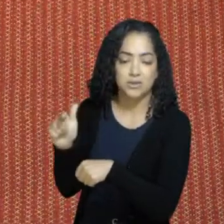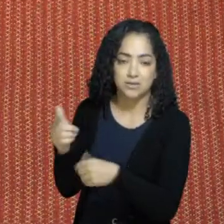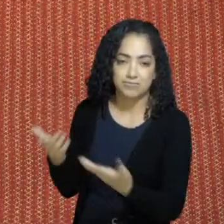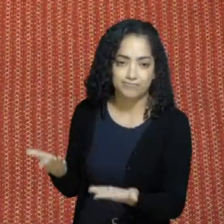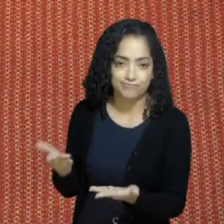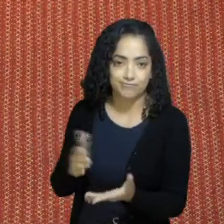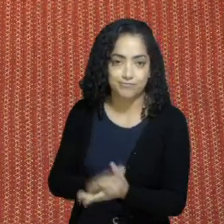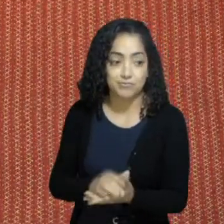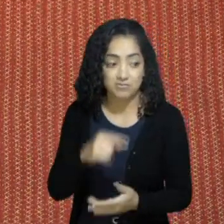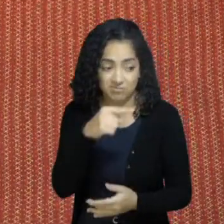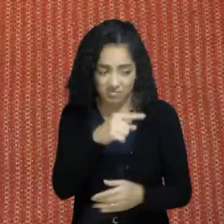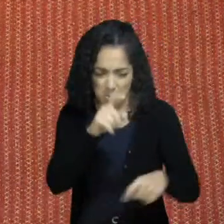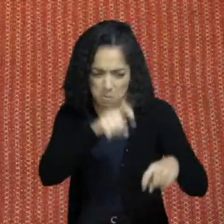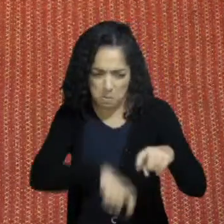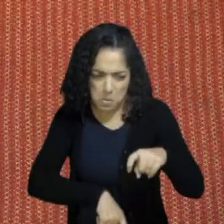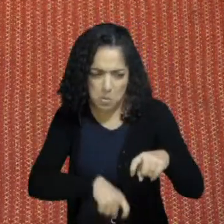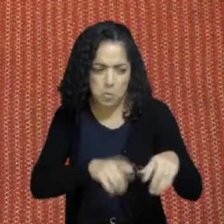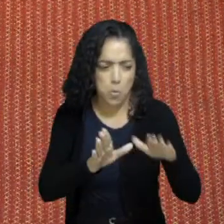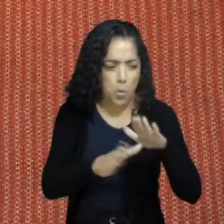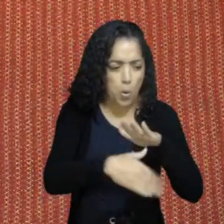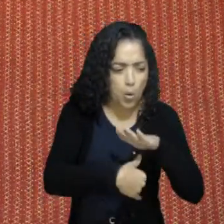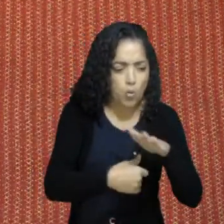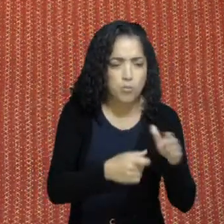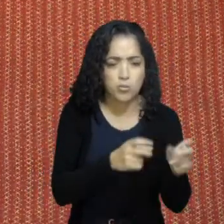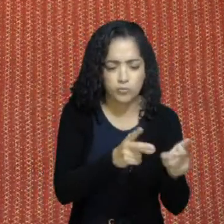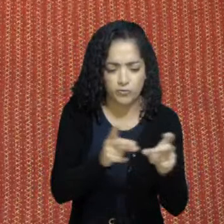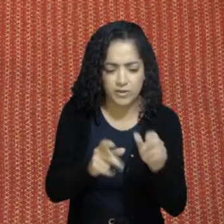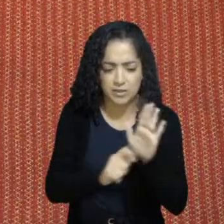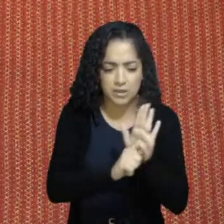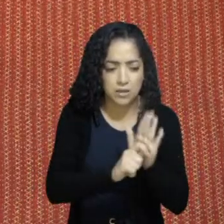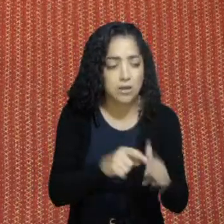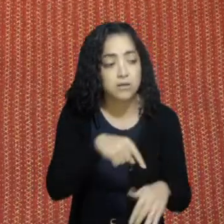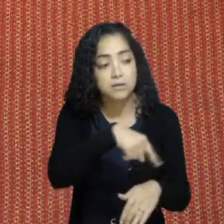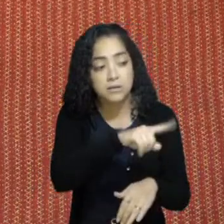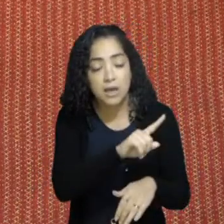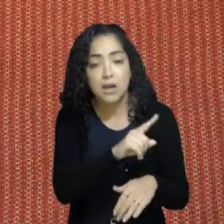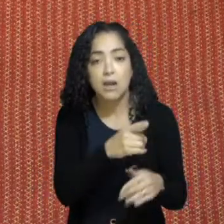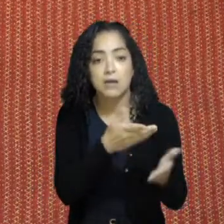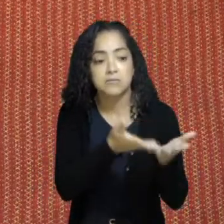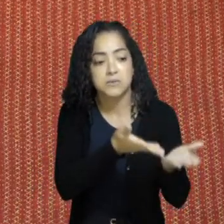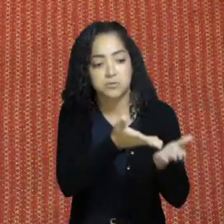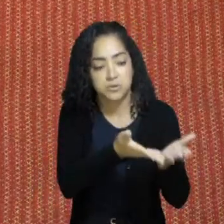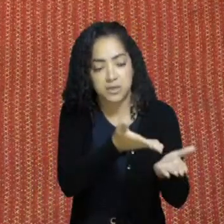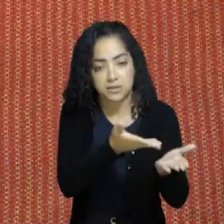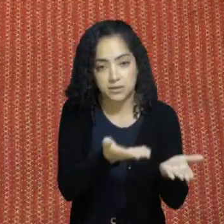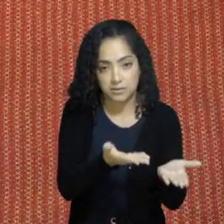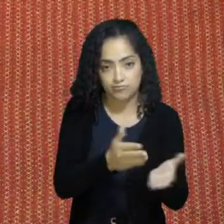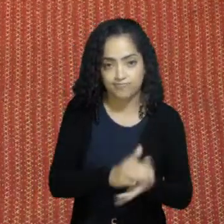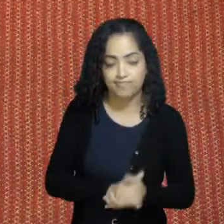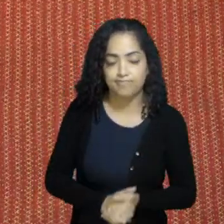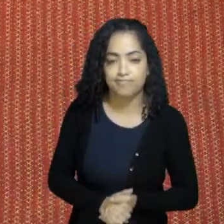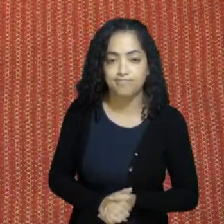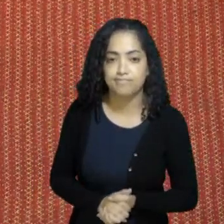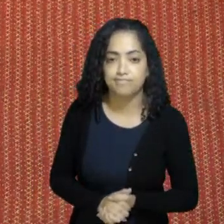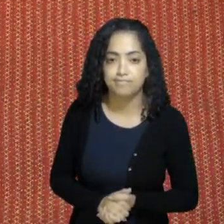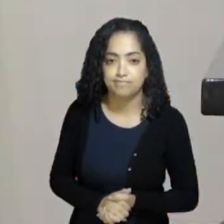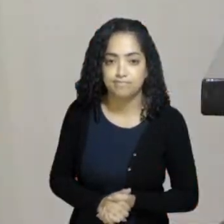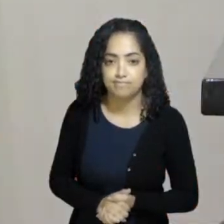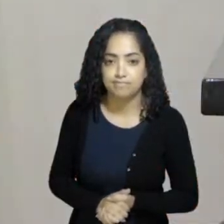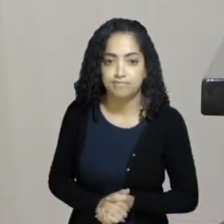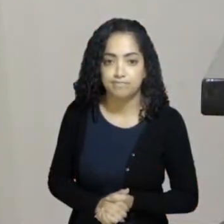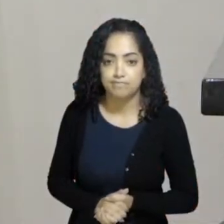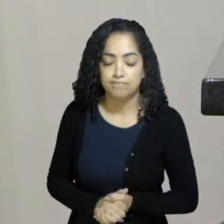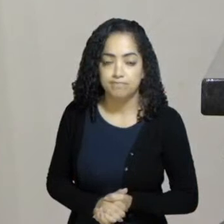como estupro roubo tráfico de drogas Estão lá dentro agora lá recebendo boas palavras muito bem